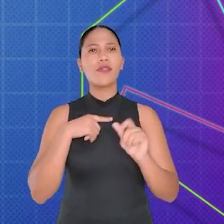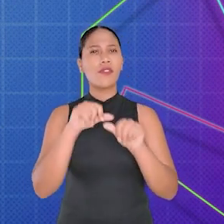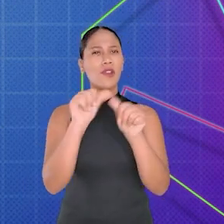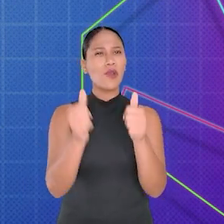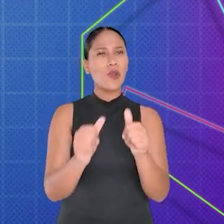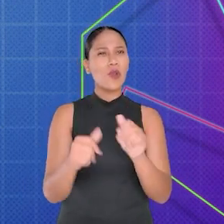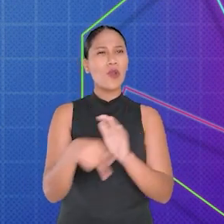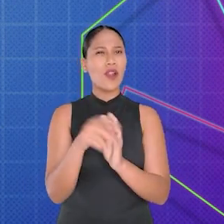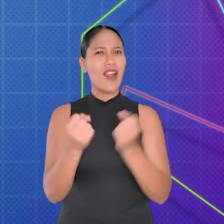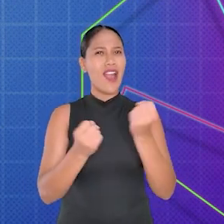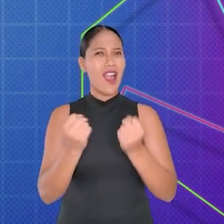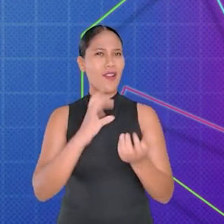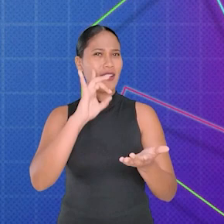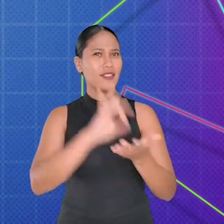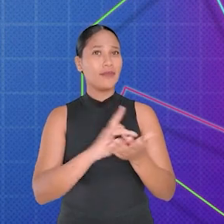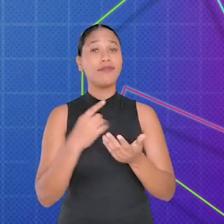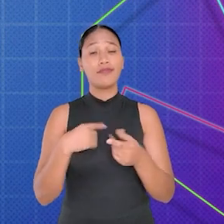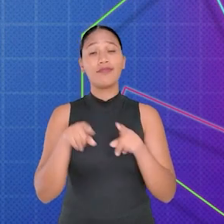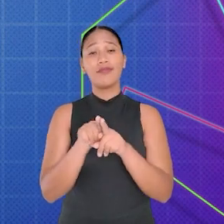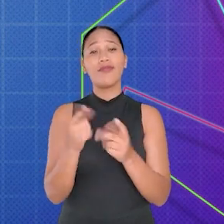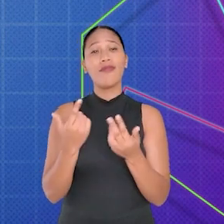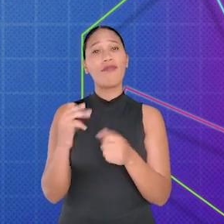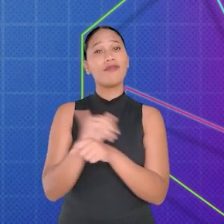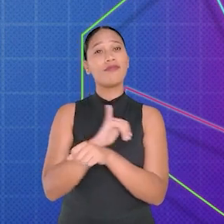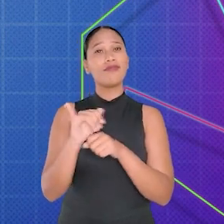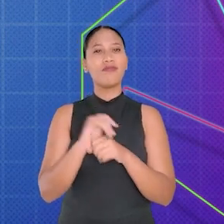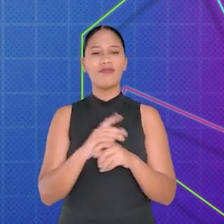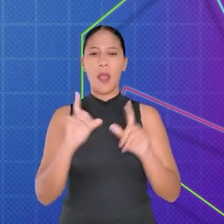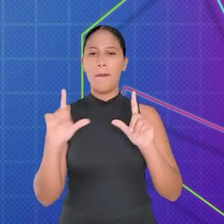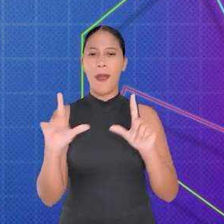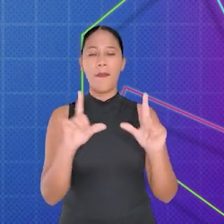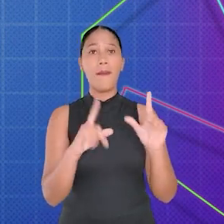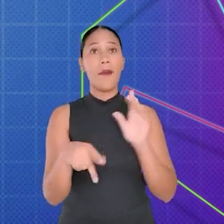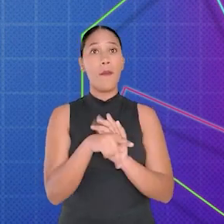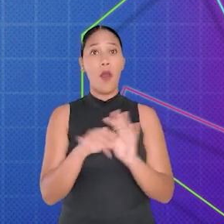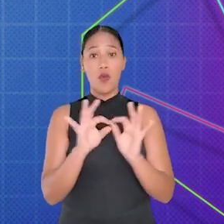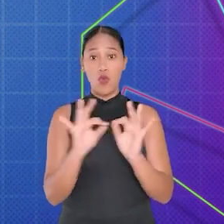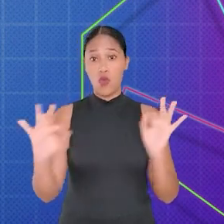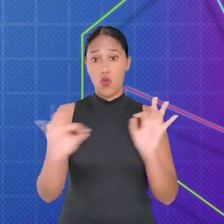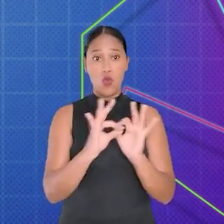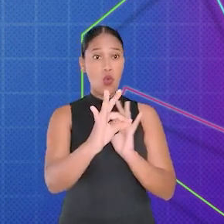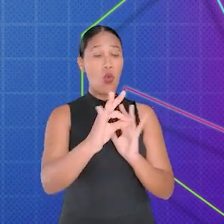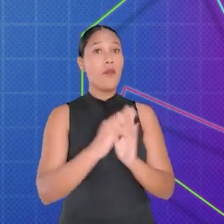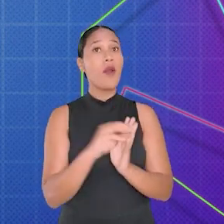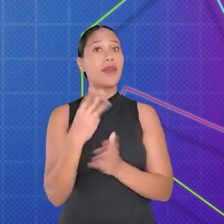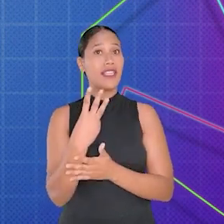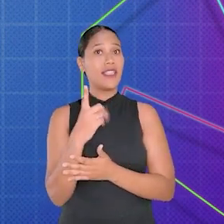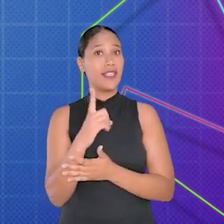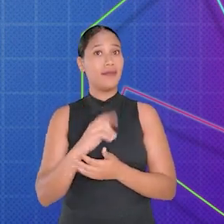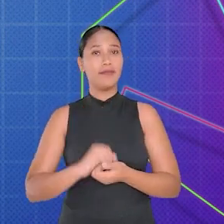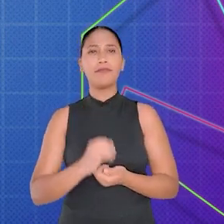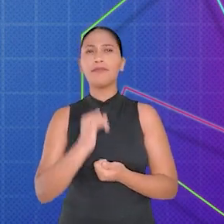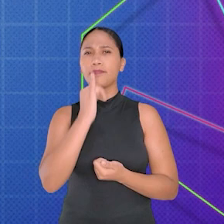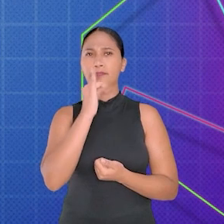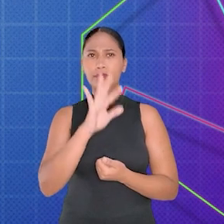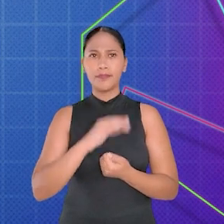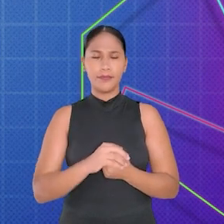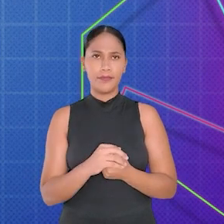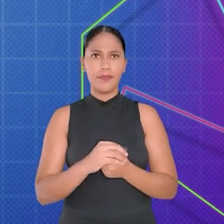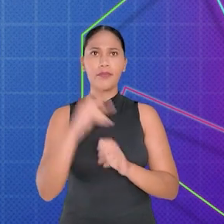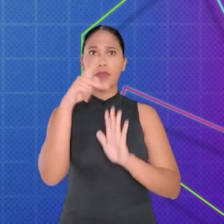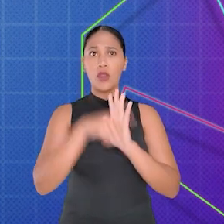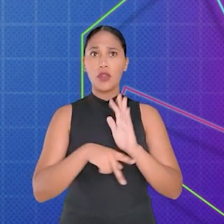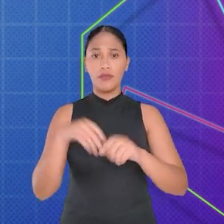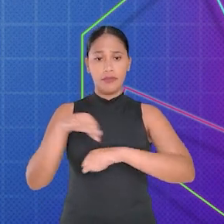exemplo, um projeto de arquitetura pode usar primitivas para criar paredes, portas e janelas com dimensões precisas e proporções